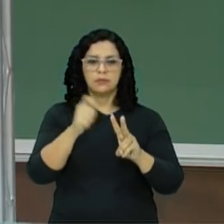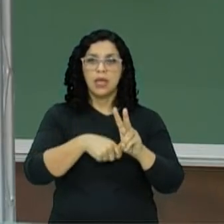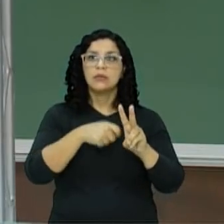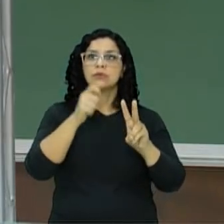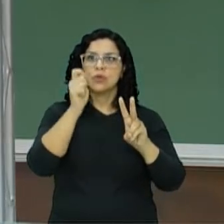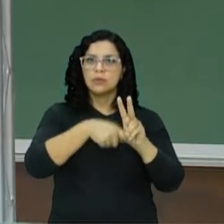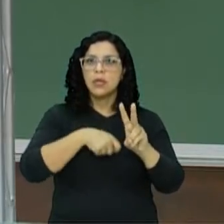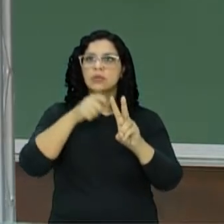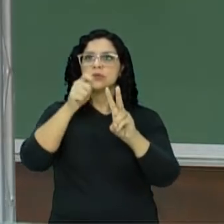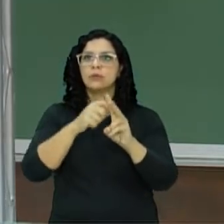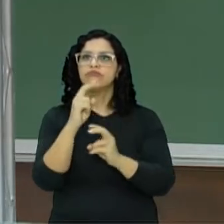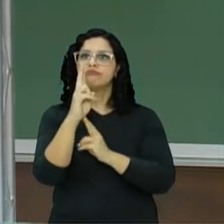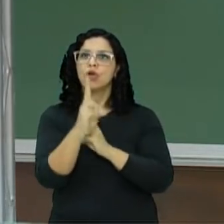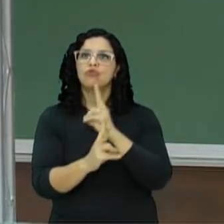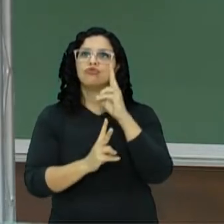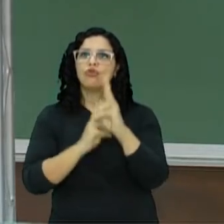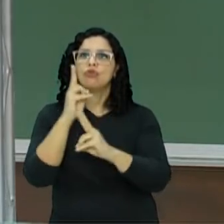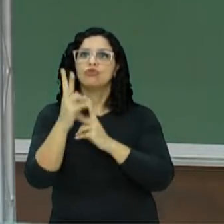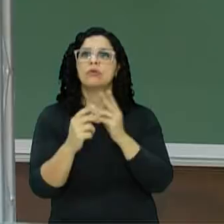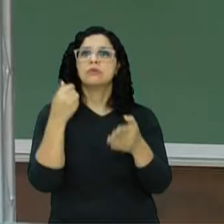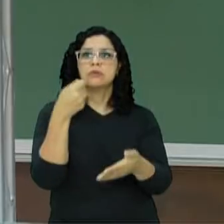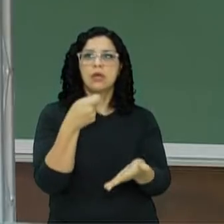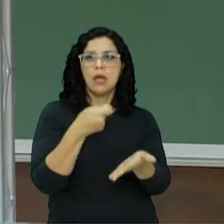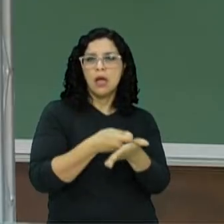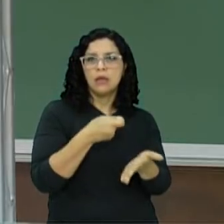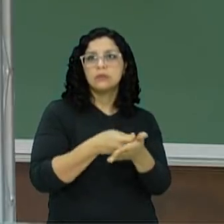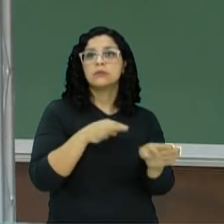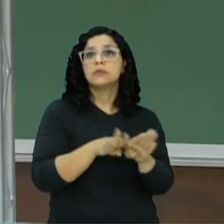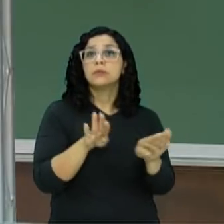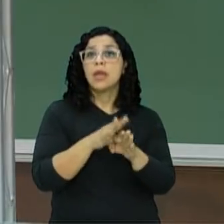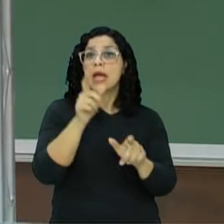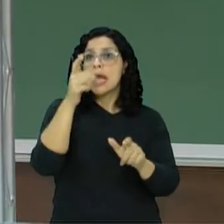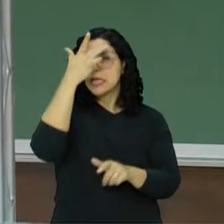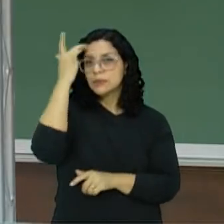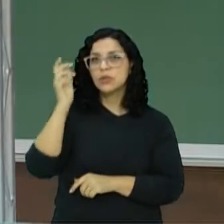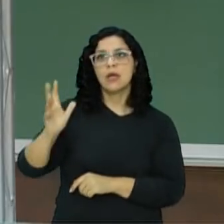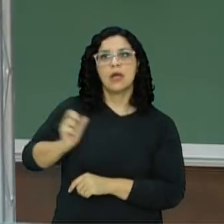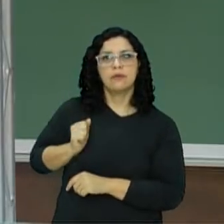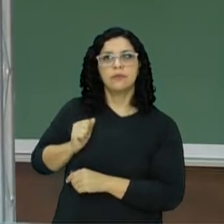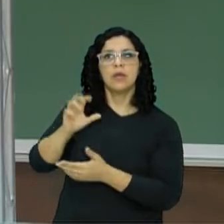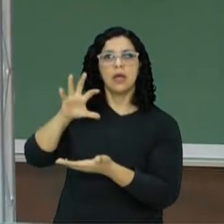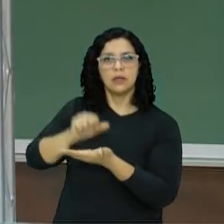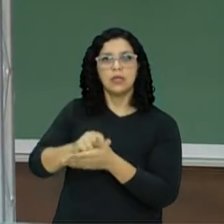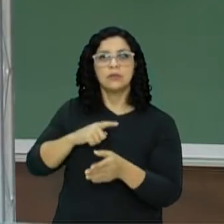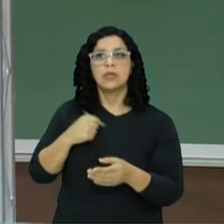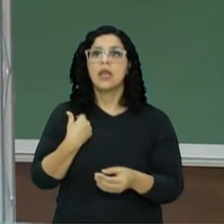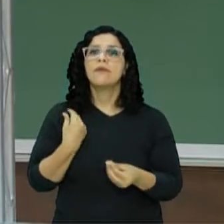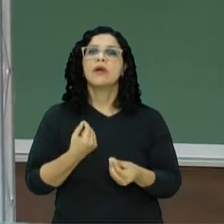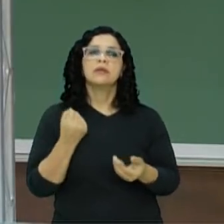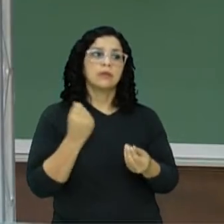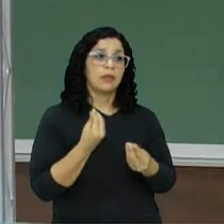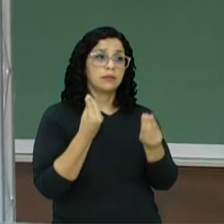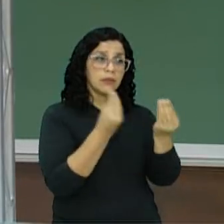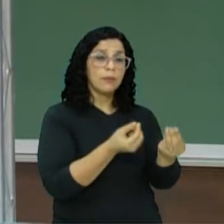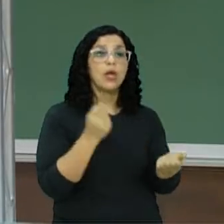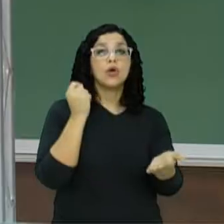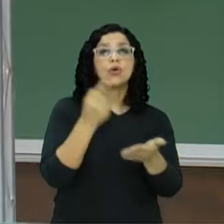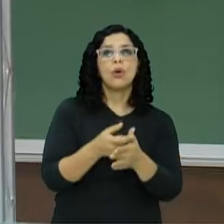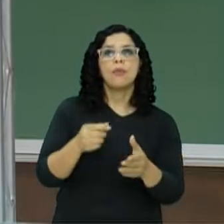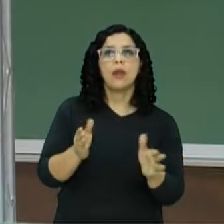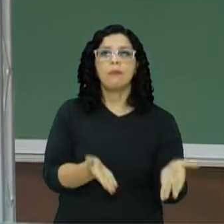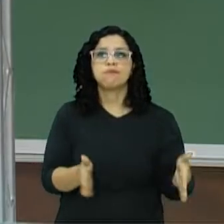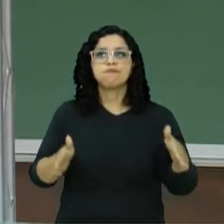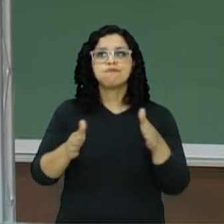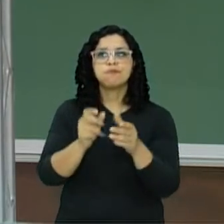2 meses, para famílias cadastradas no Bolsa Escola, para que, claro, elas pudessem comprar botijões de gás.